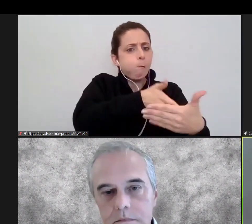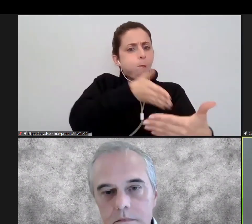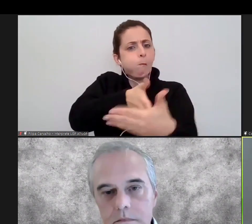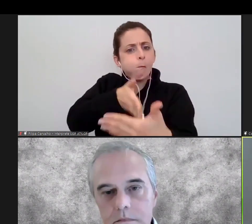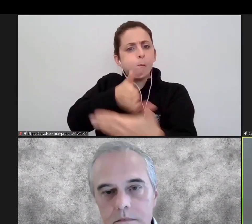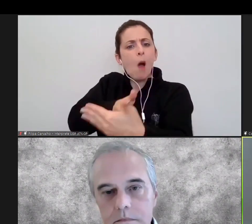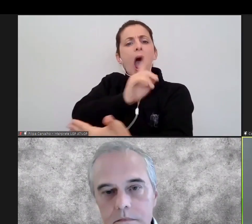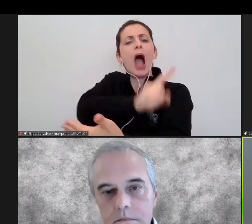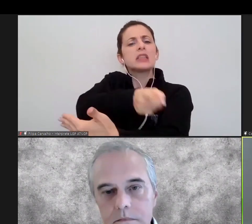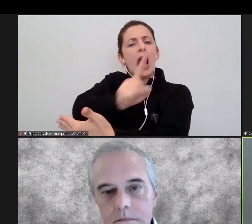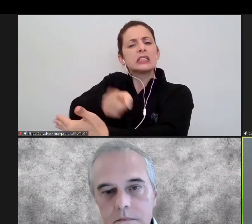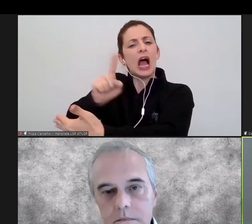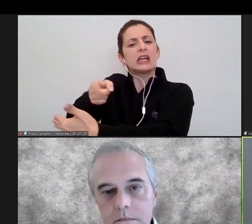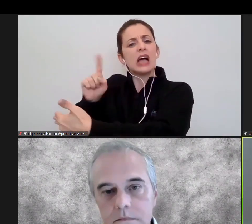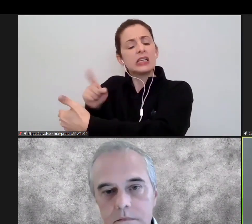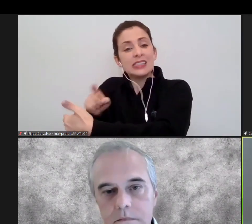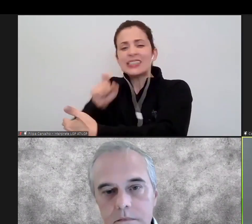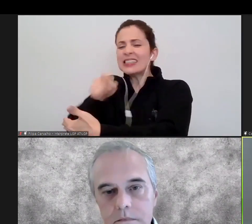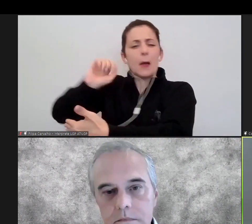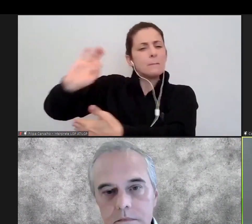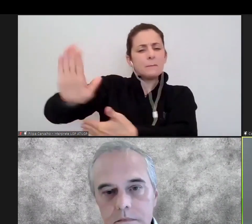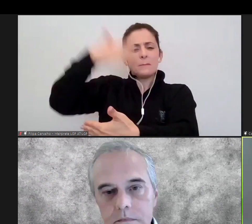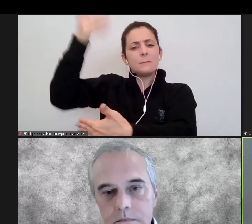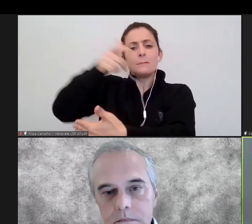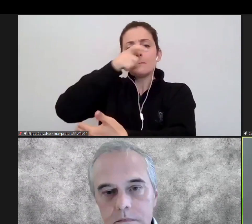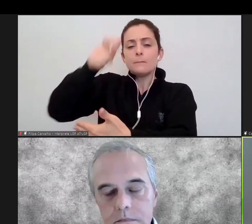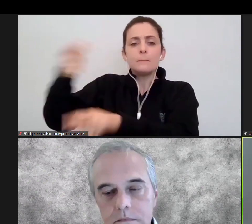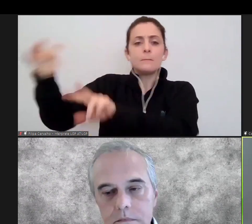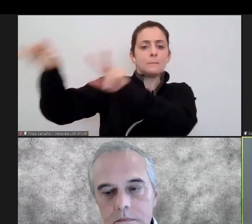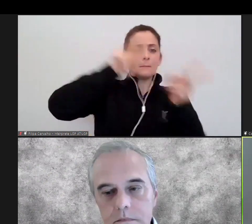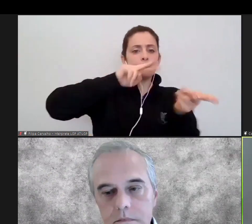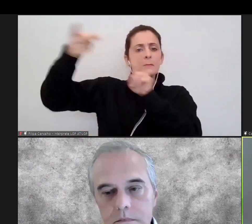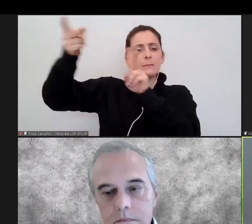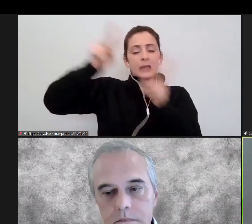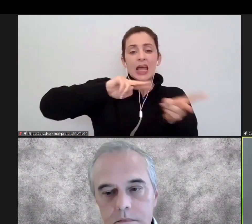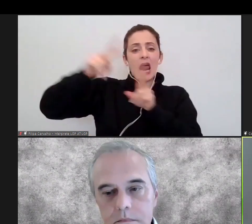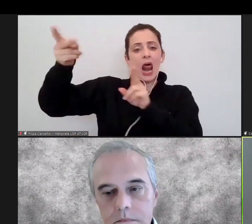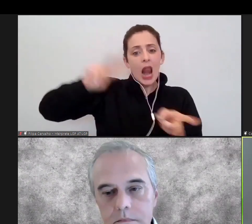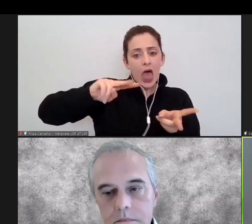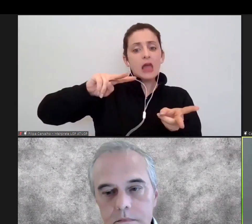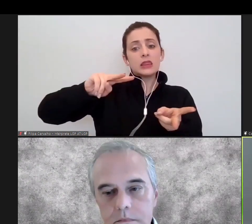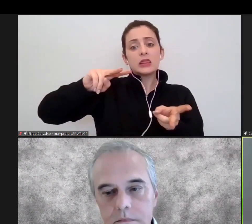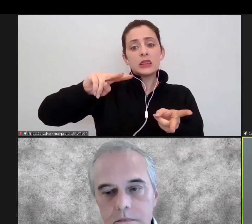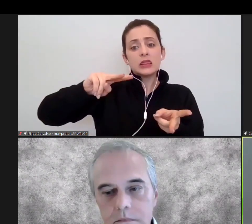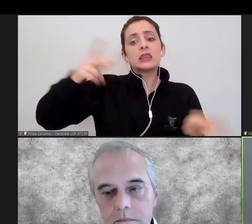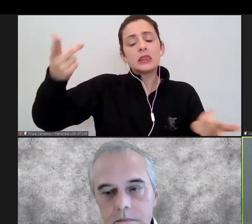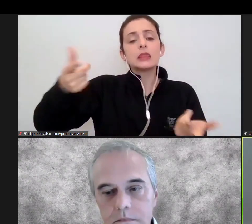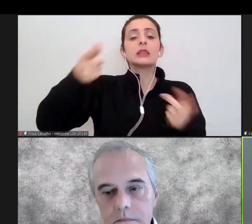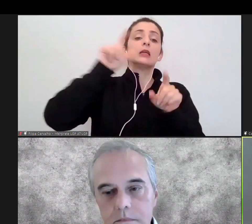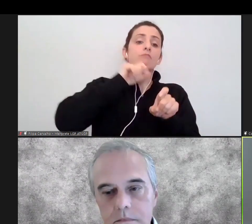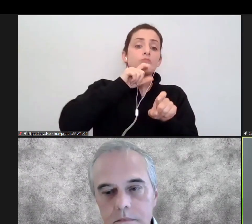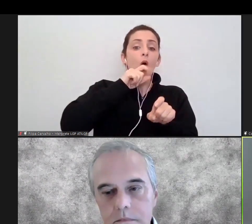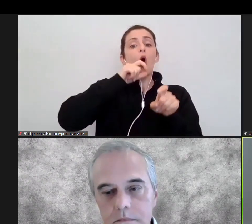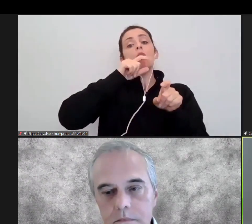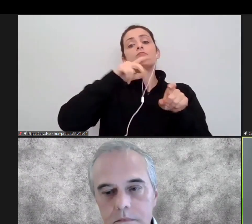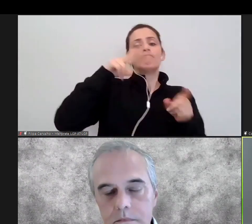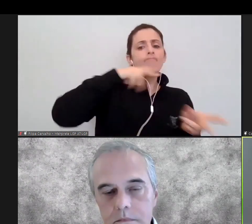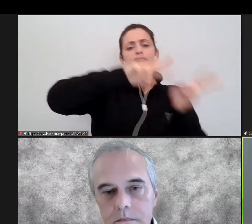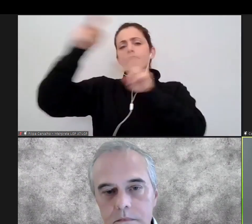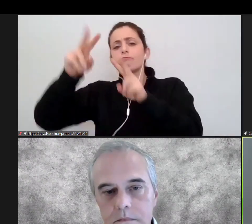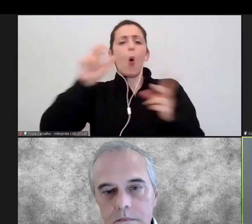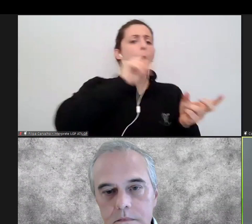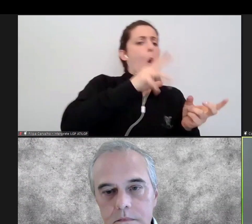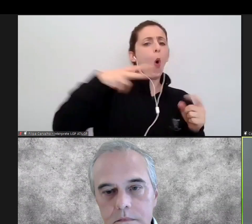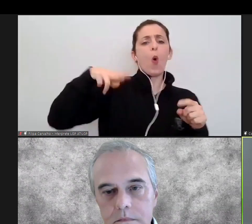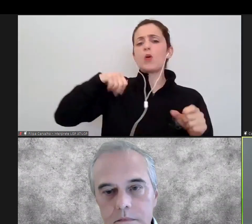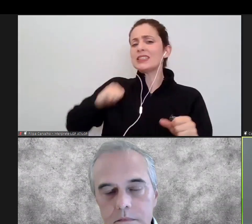principalmente para a população migrante, para a população portuguesa de nacionalidade portuguesa de origem estrangeira, para a comunidade cigana,